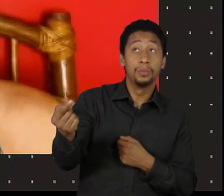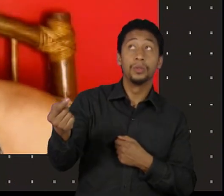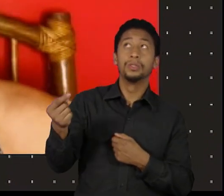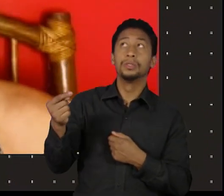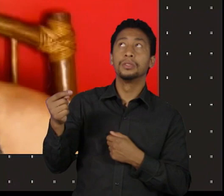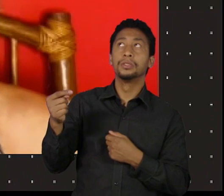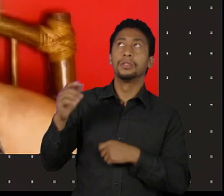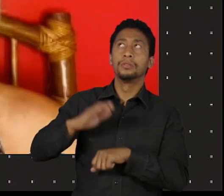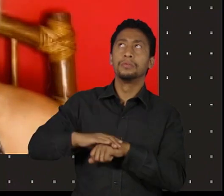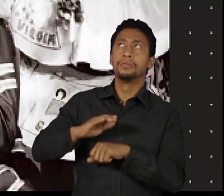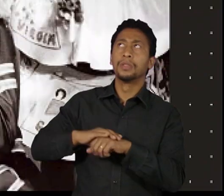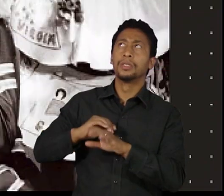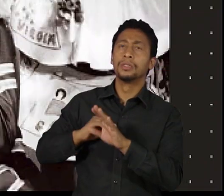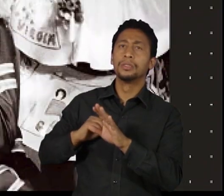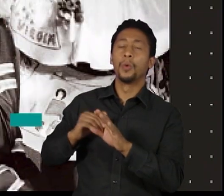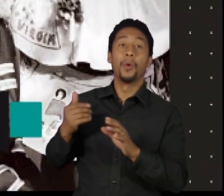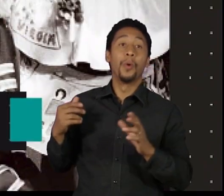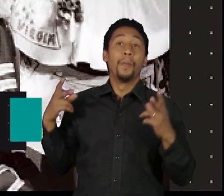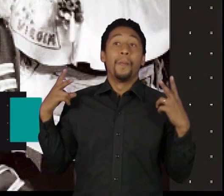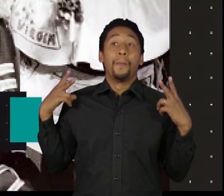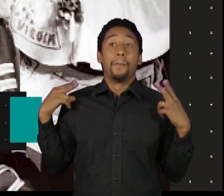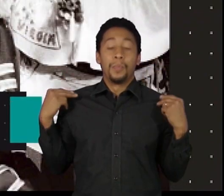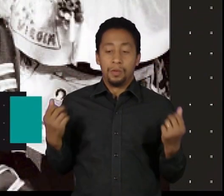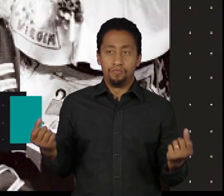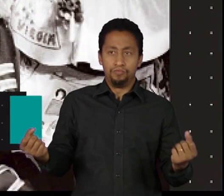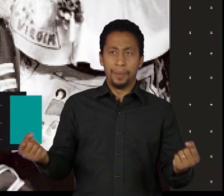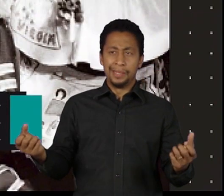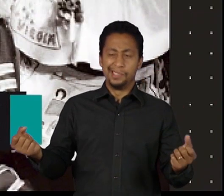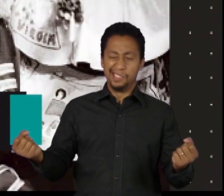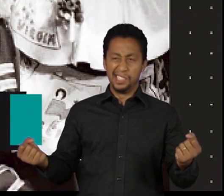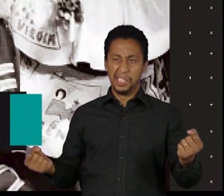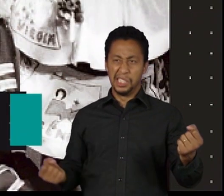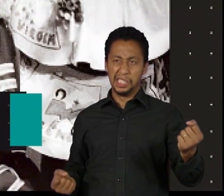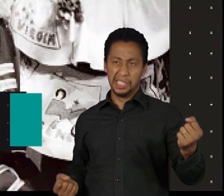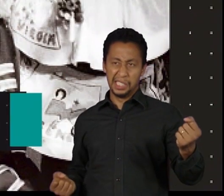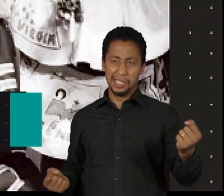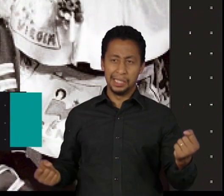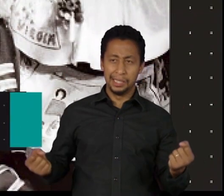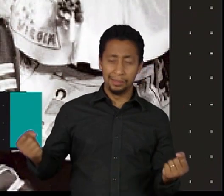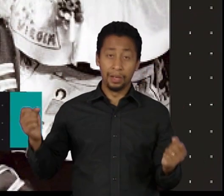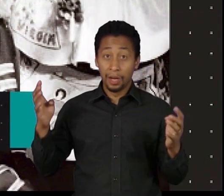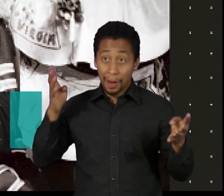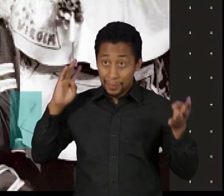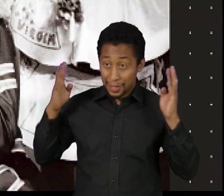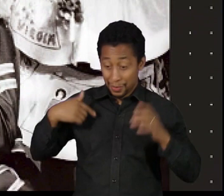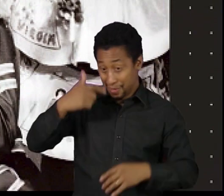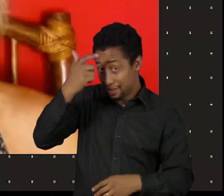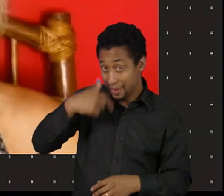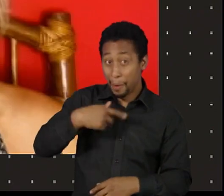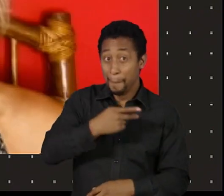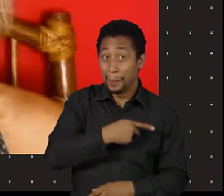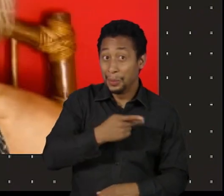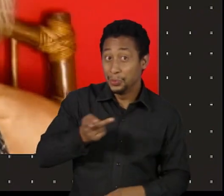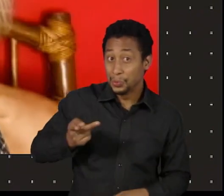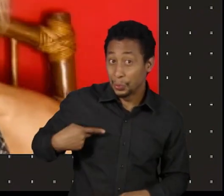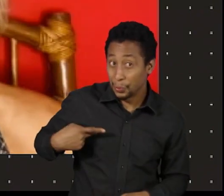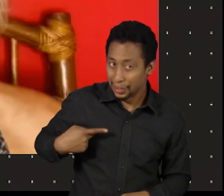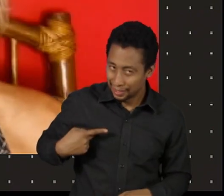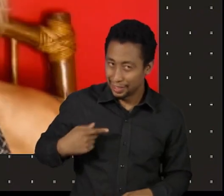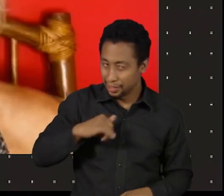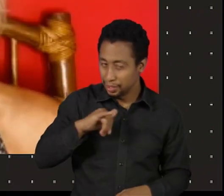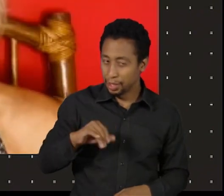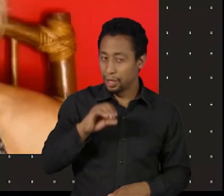Cordão Encarnado. Ele fazia um motorista de caminhão chamado Mané Fozinho, e eu fazia uma pastora, Josefina Barames, pastora de